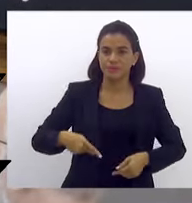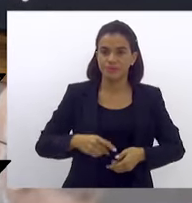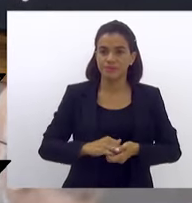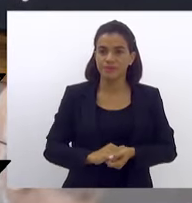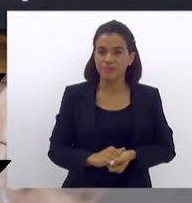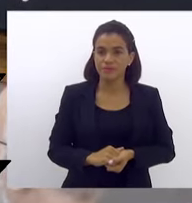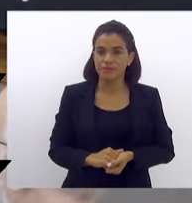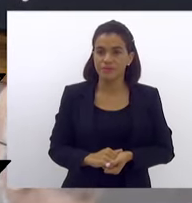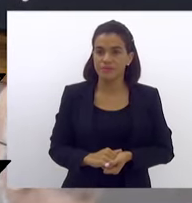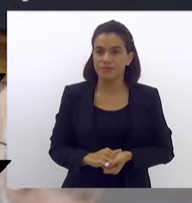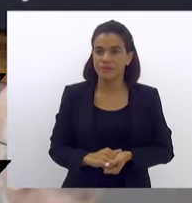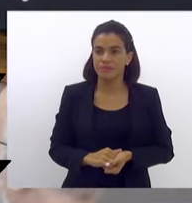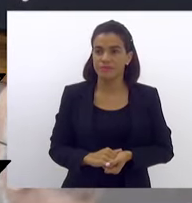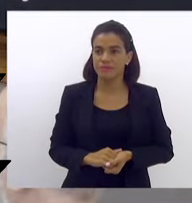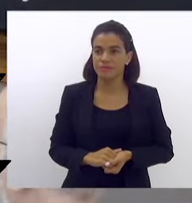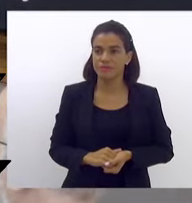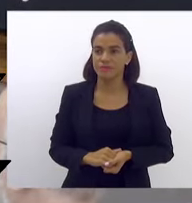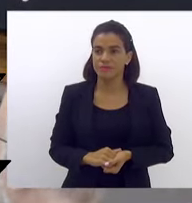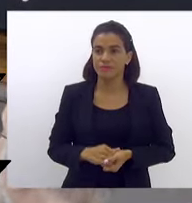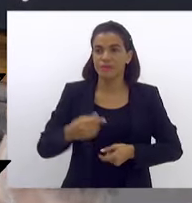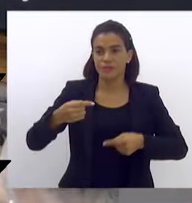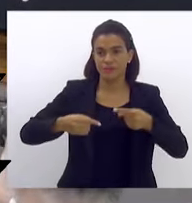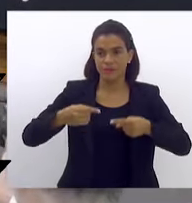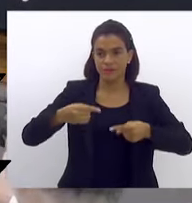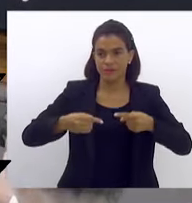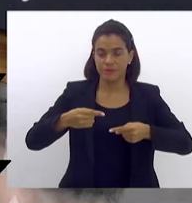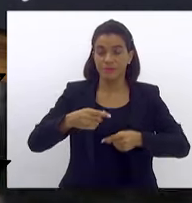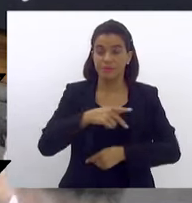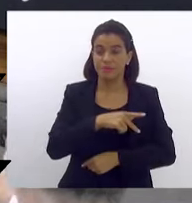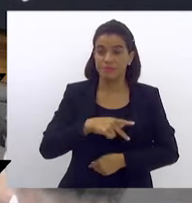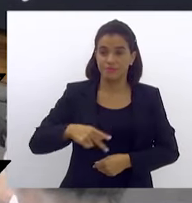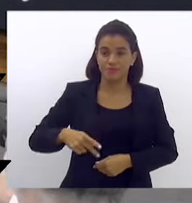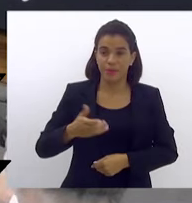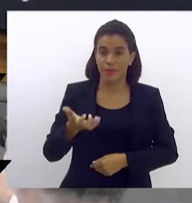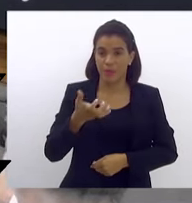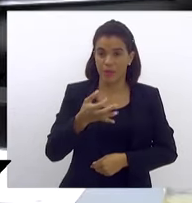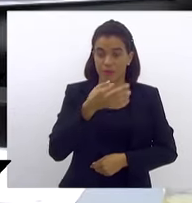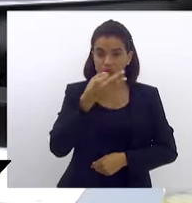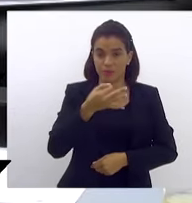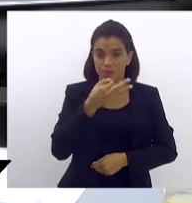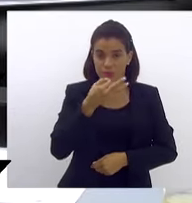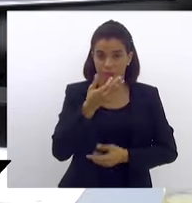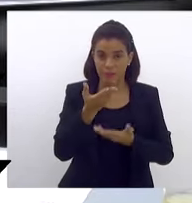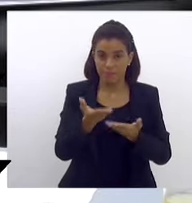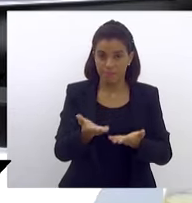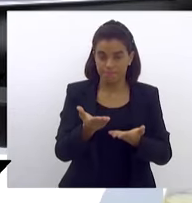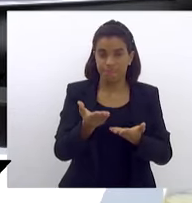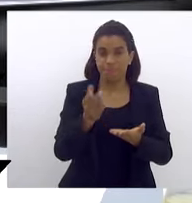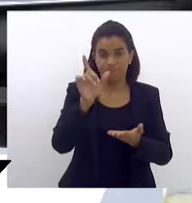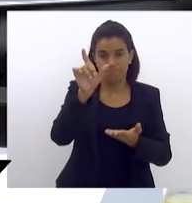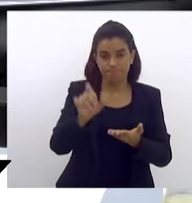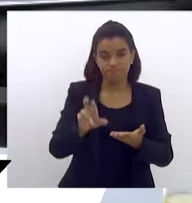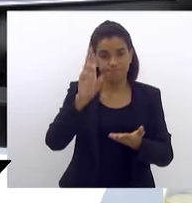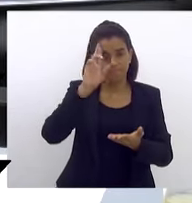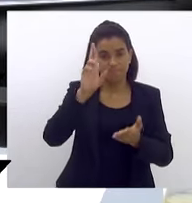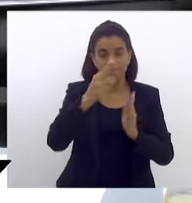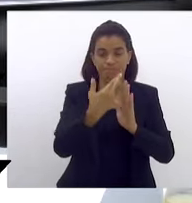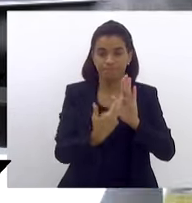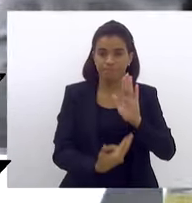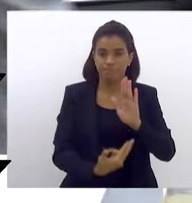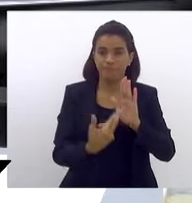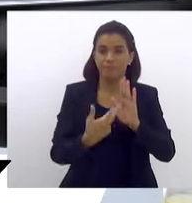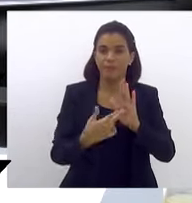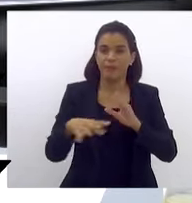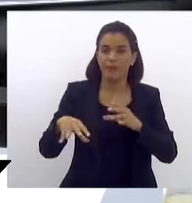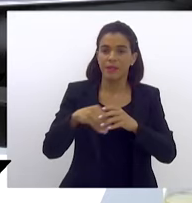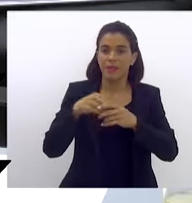pode é discussão Presidente eu queria sugerir a vossa excelência como relator eh dentro dessa discussão